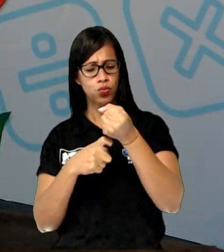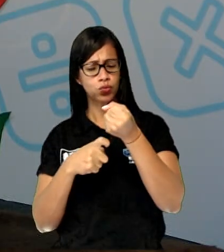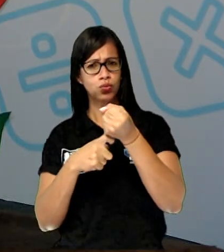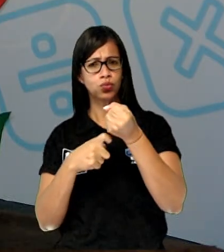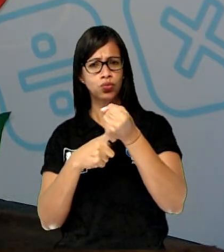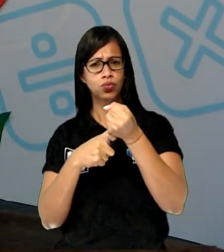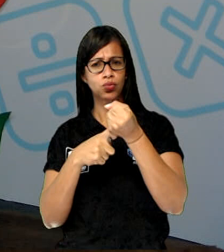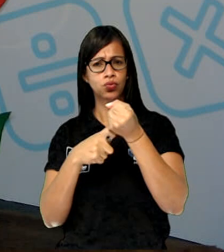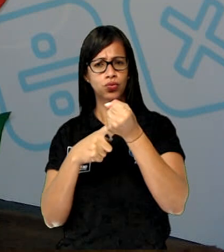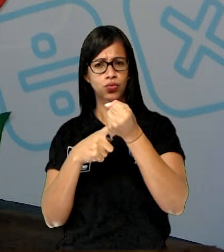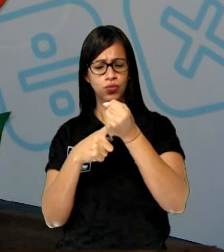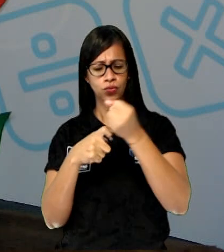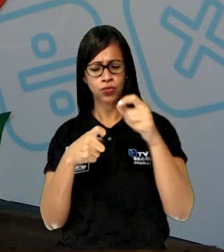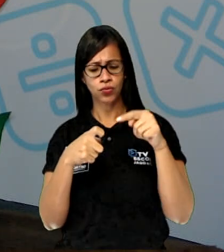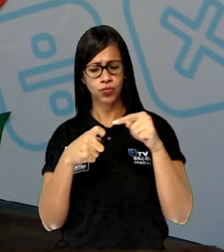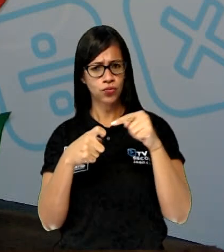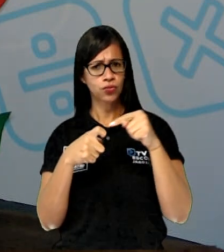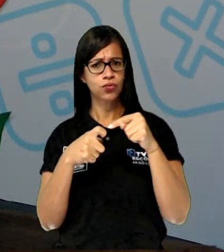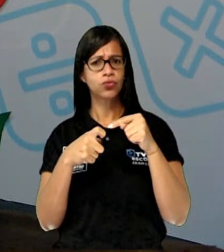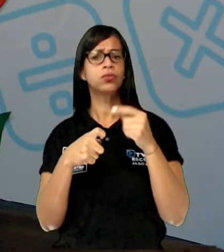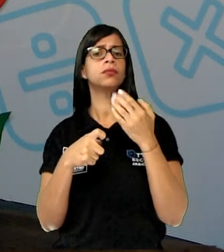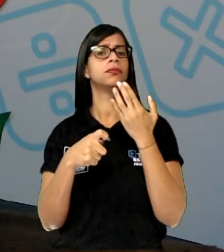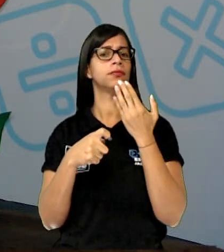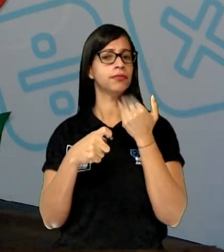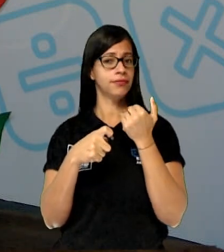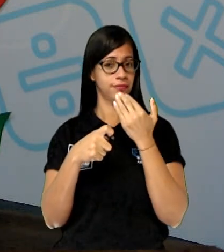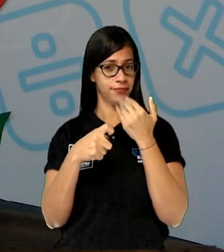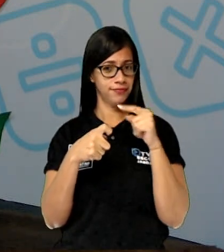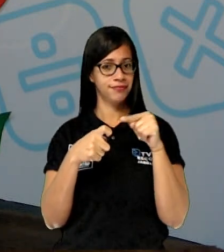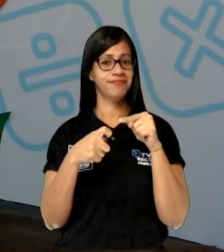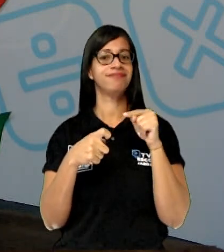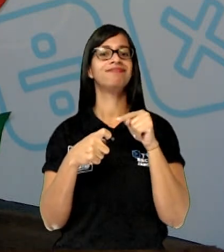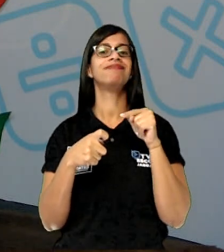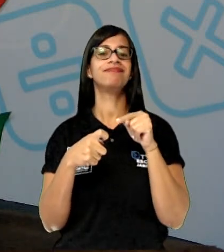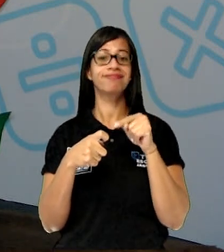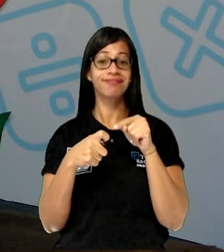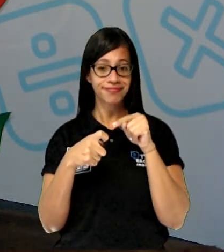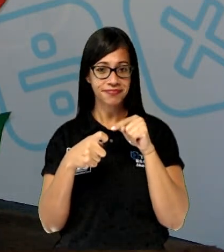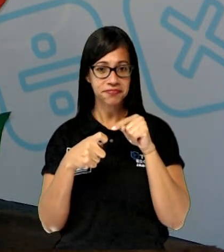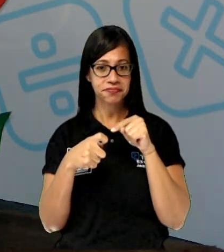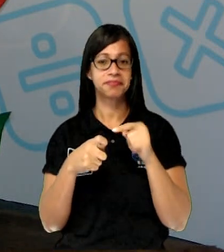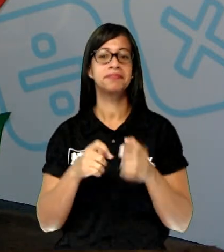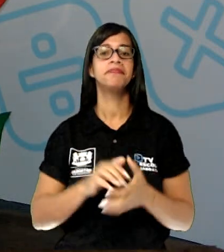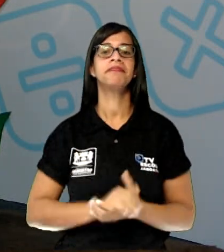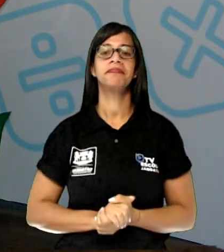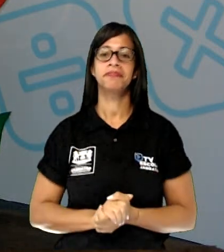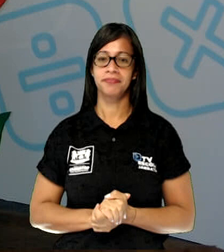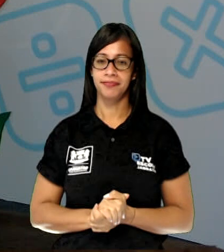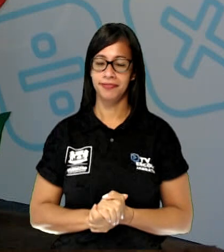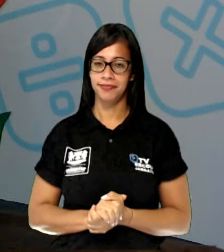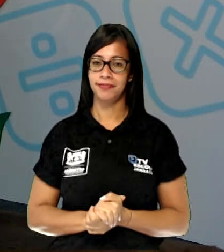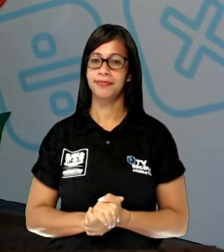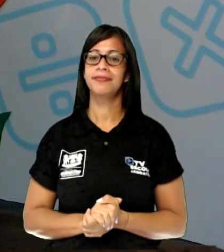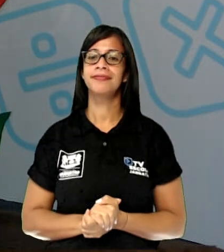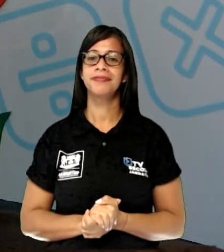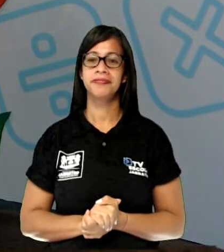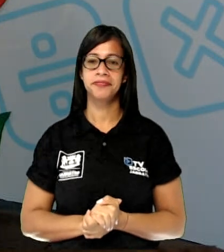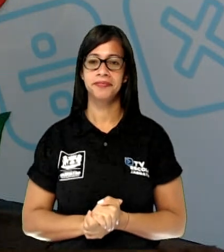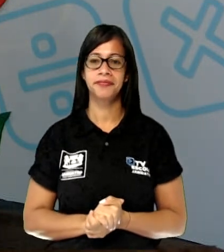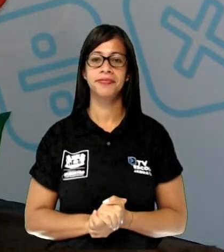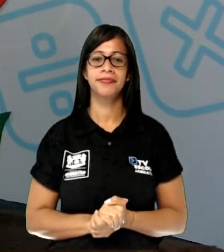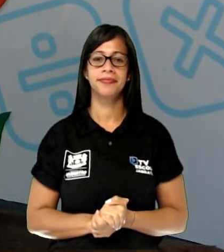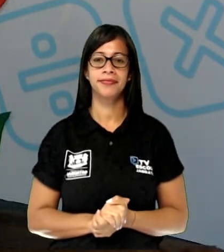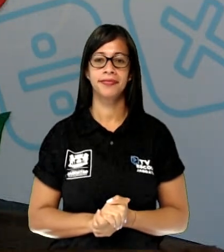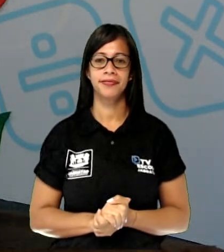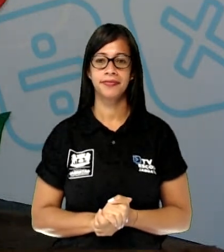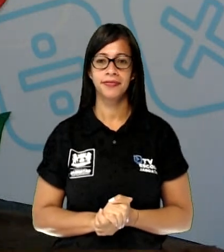da carne, não é a fruta. A fruta, na realidade, é a castanha. Muito interessante, não é, crianças?